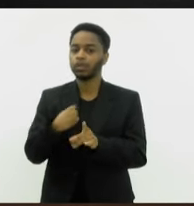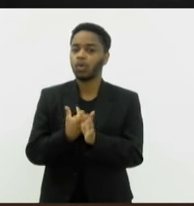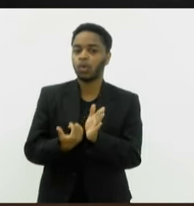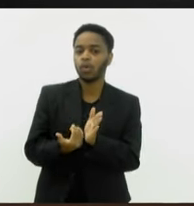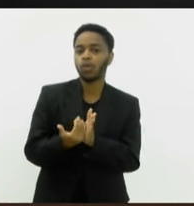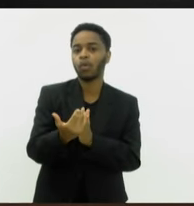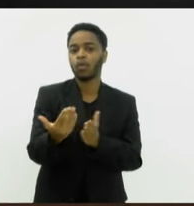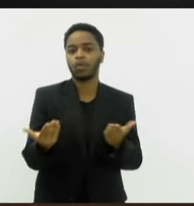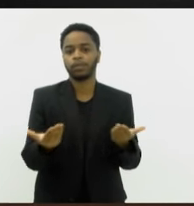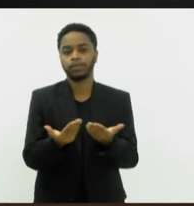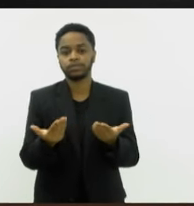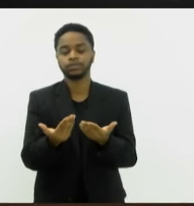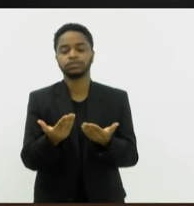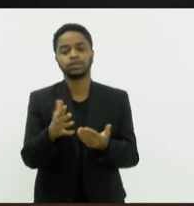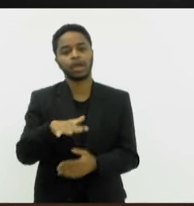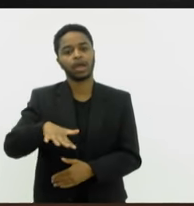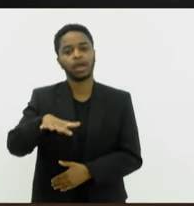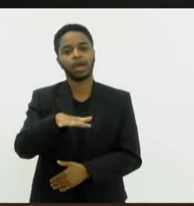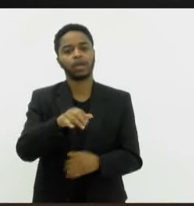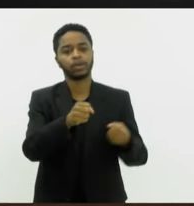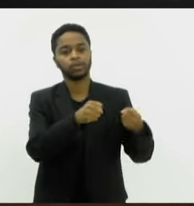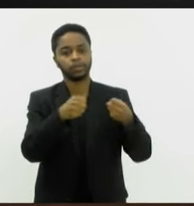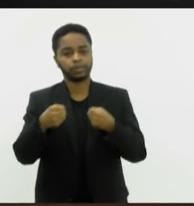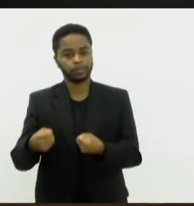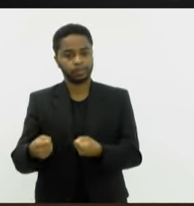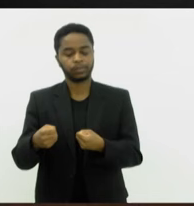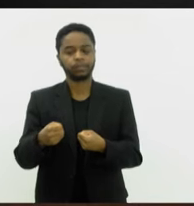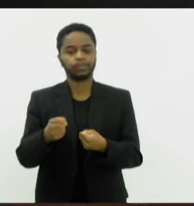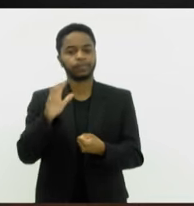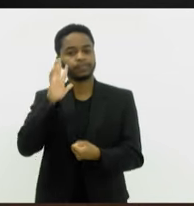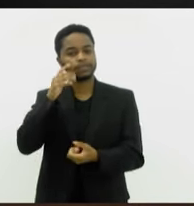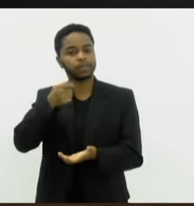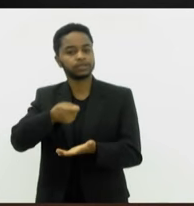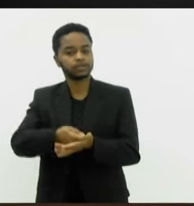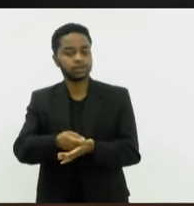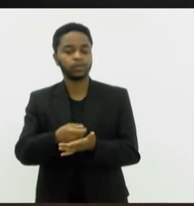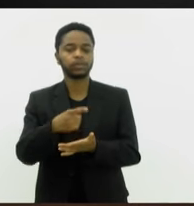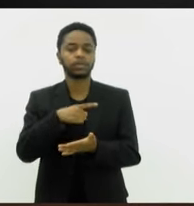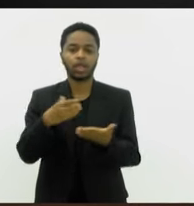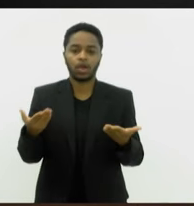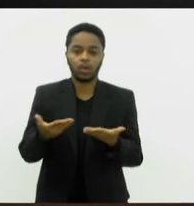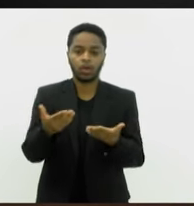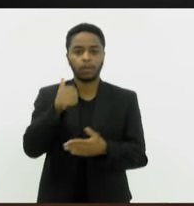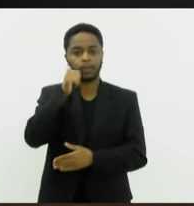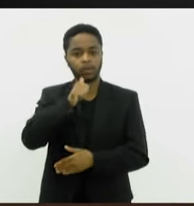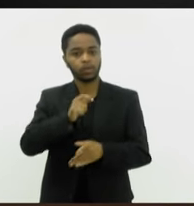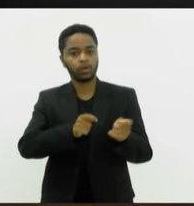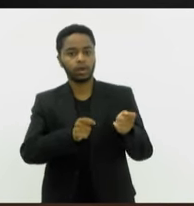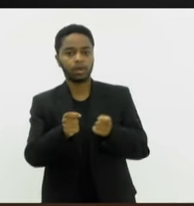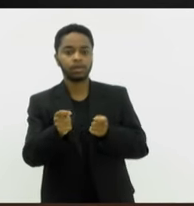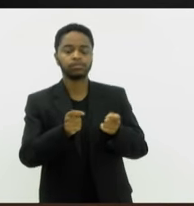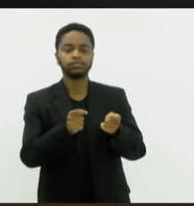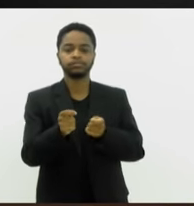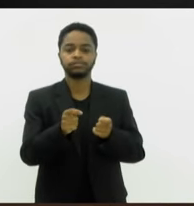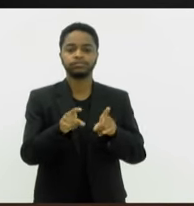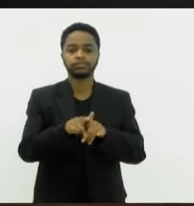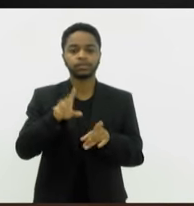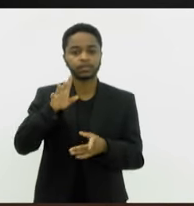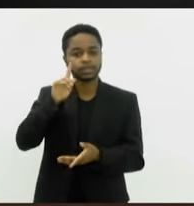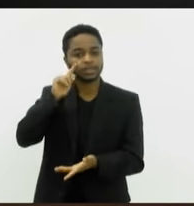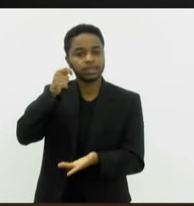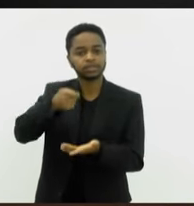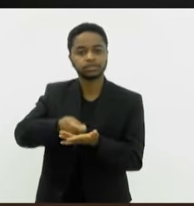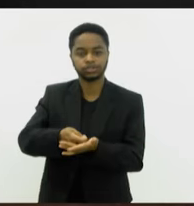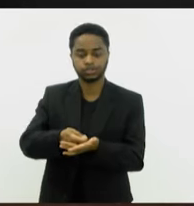aí nas esferas de poder e decisão maior ter Mulheres no Comando decidindo tomando